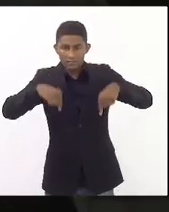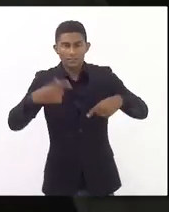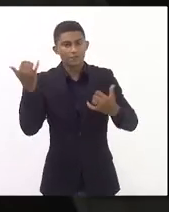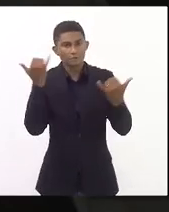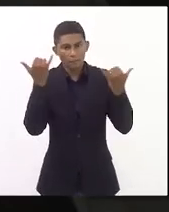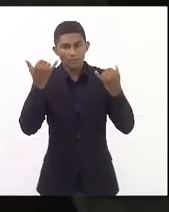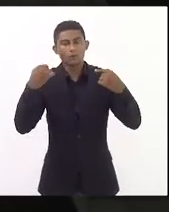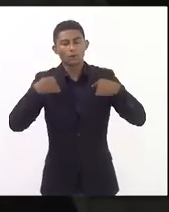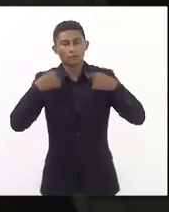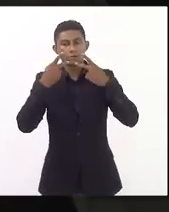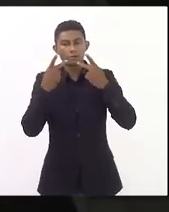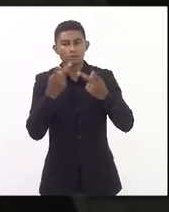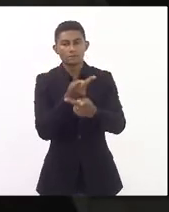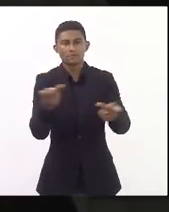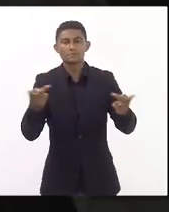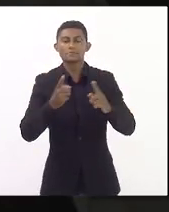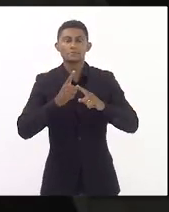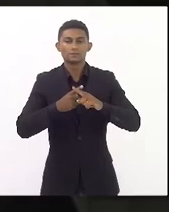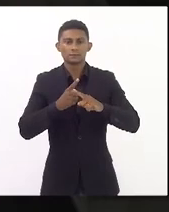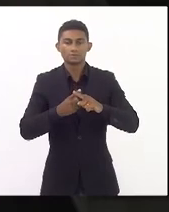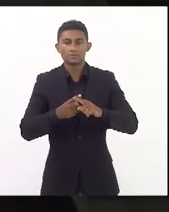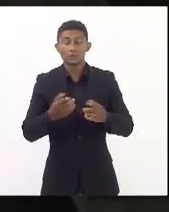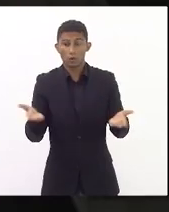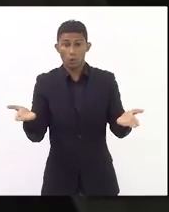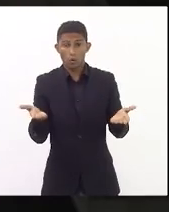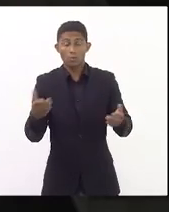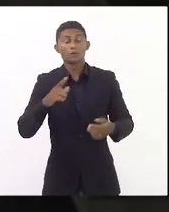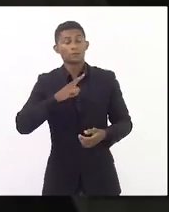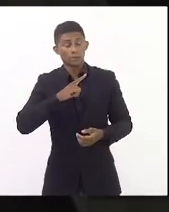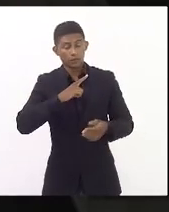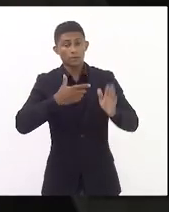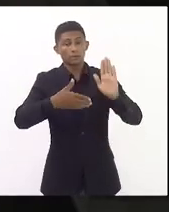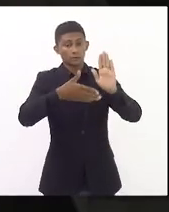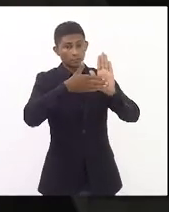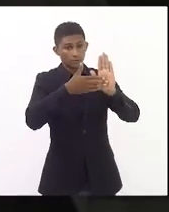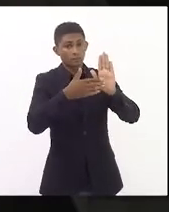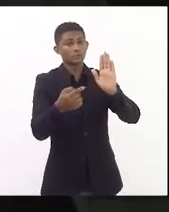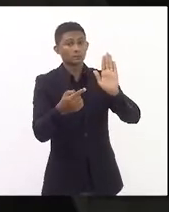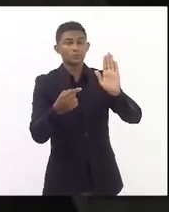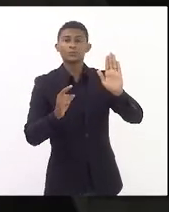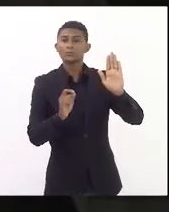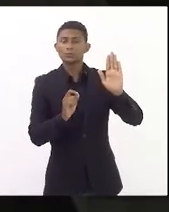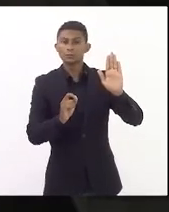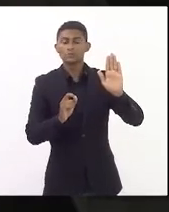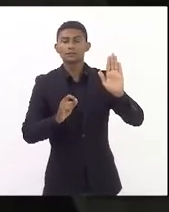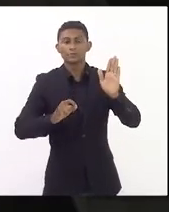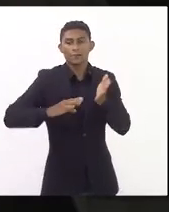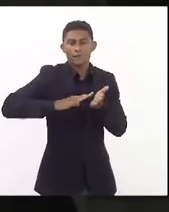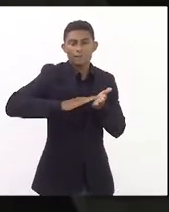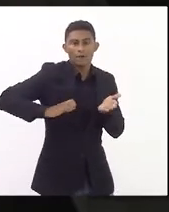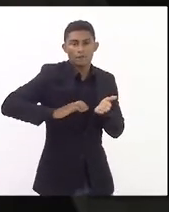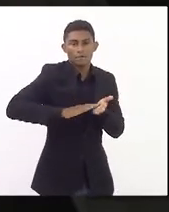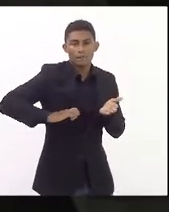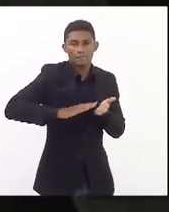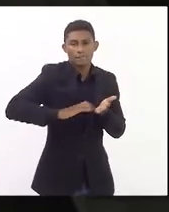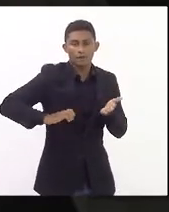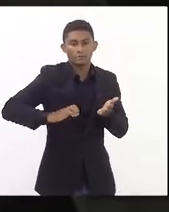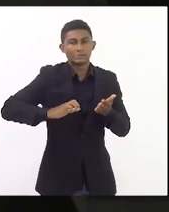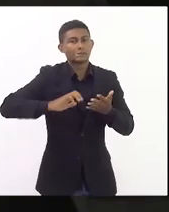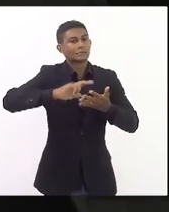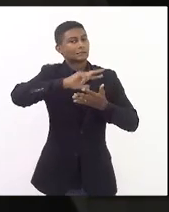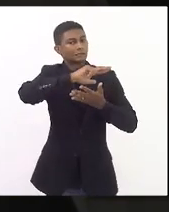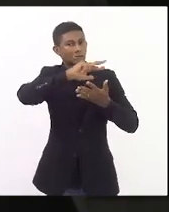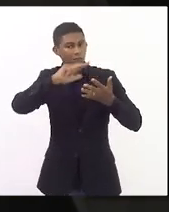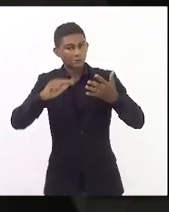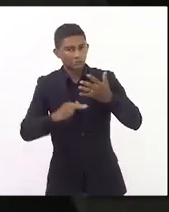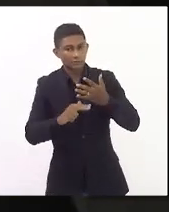senhora presidente, porque tem na pauta hoje uma série de vetos, e alguns deles